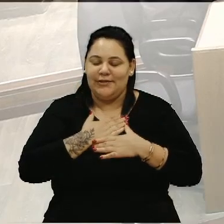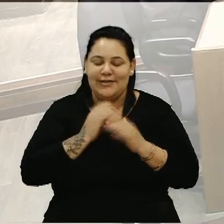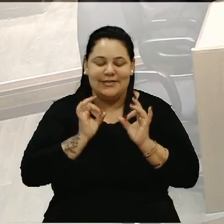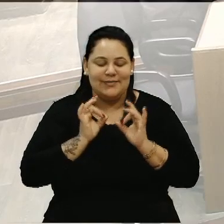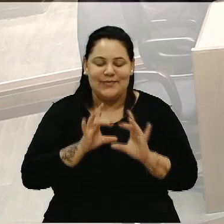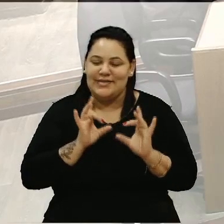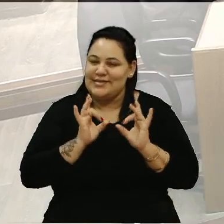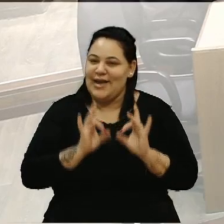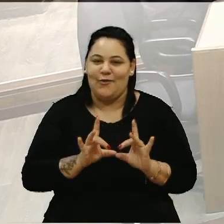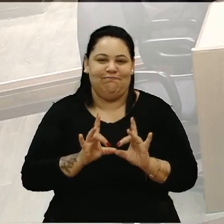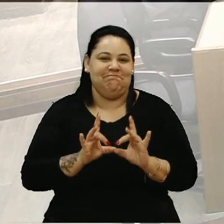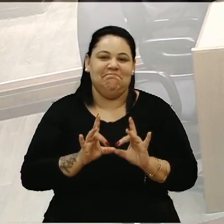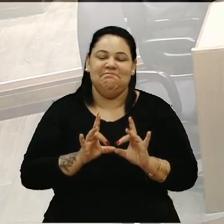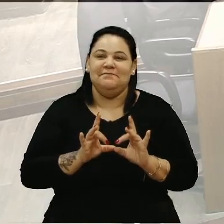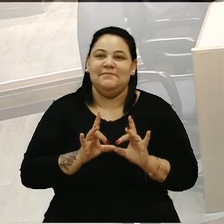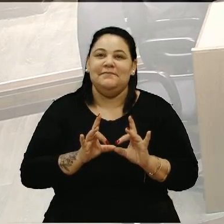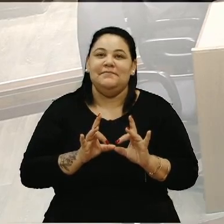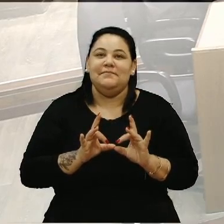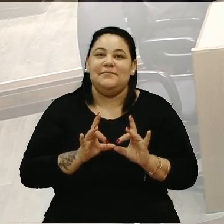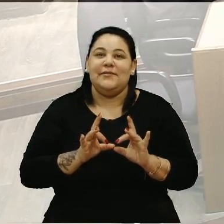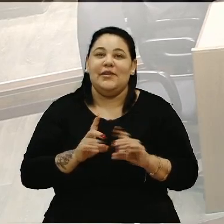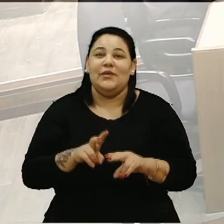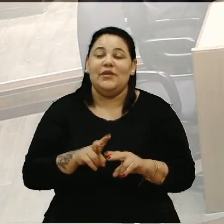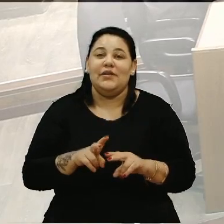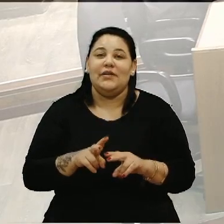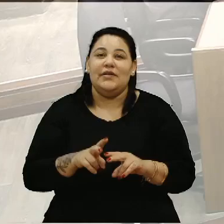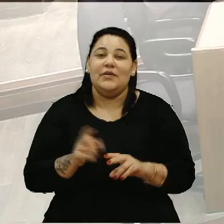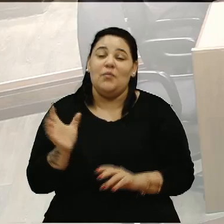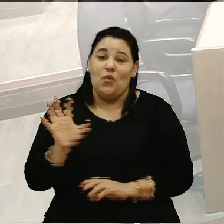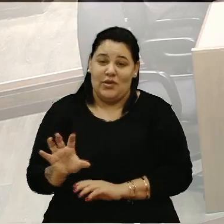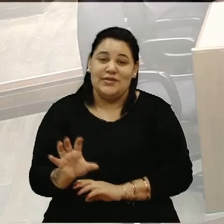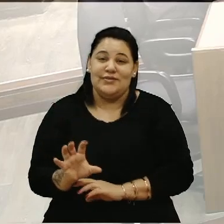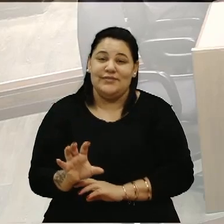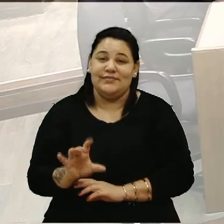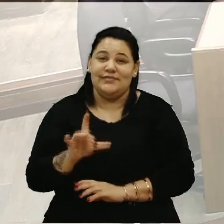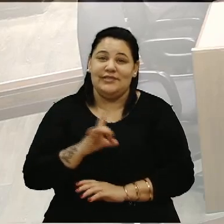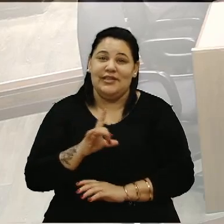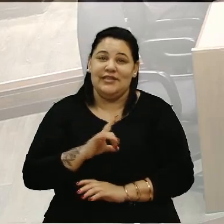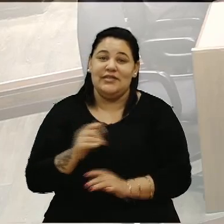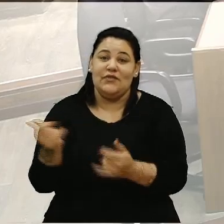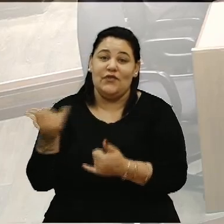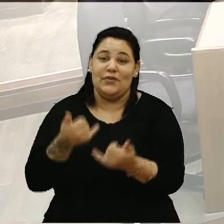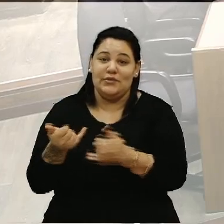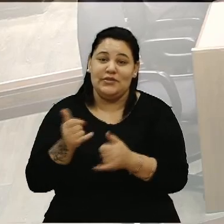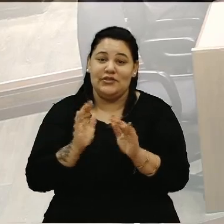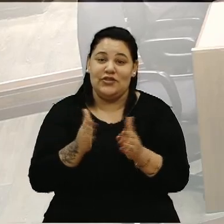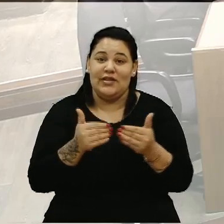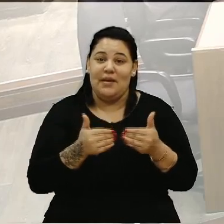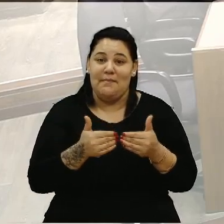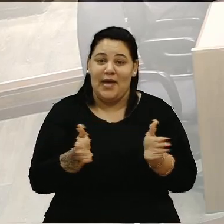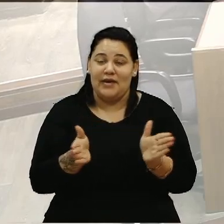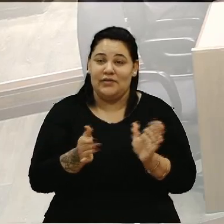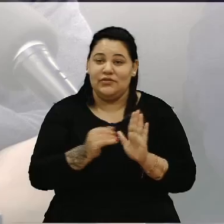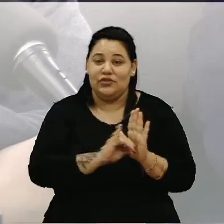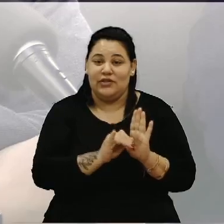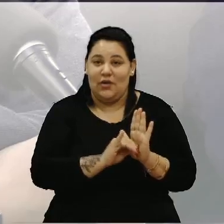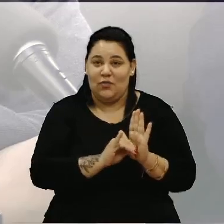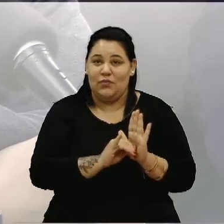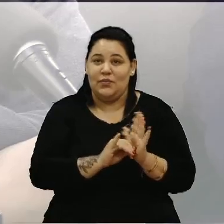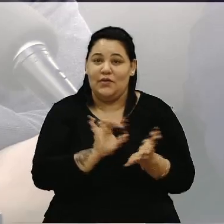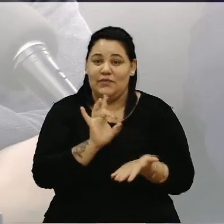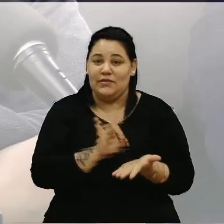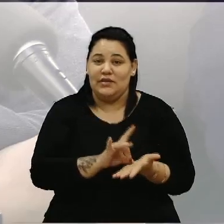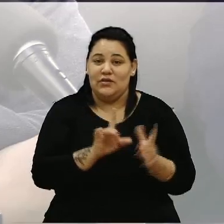parte, vereador. E nesse sentido, tem-se informações que já está aberto, então tem a concessão, tem